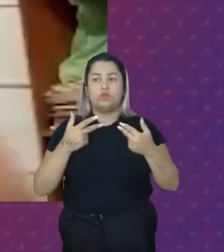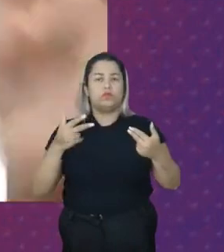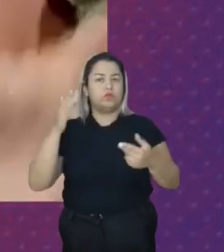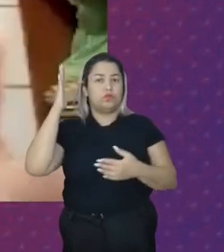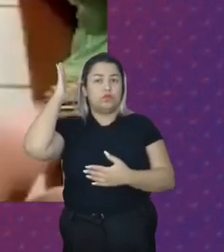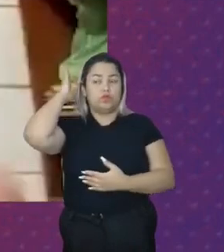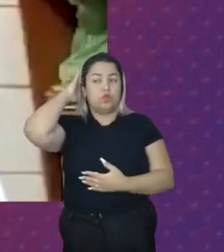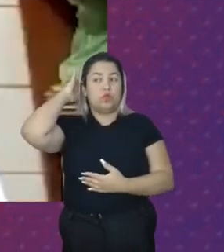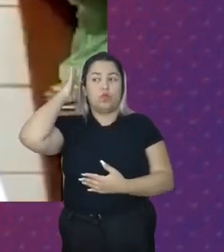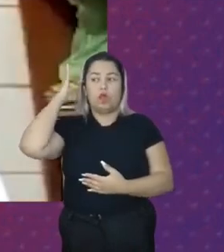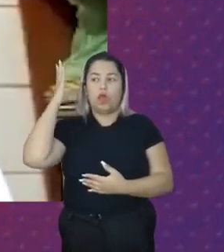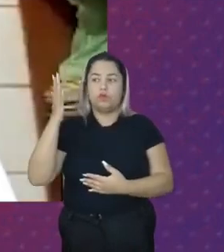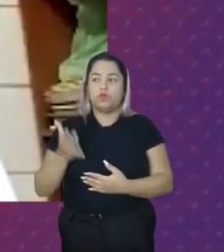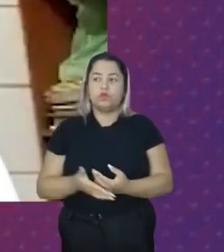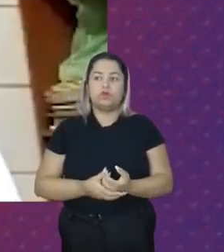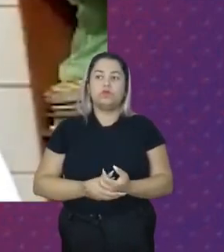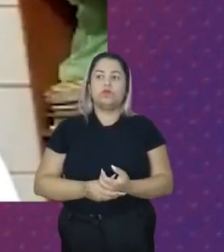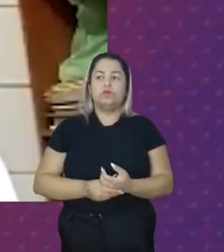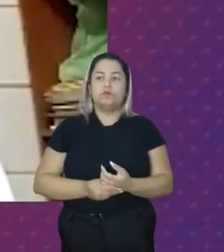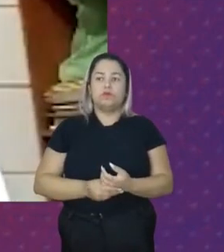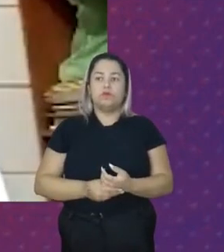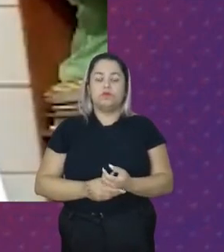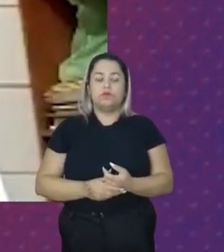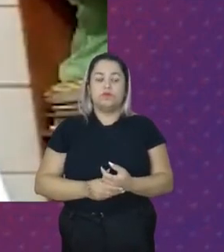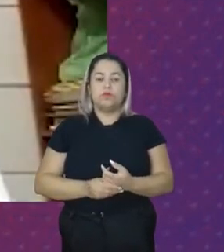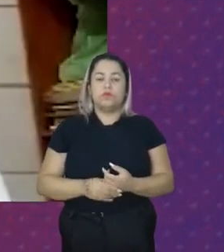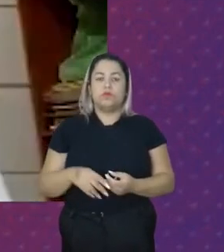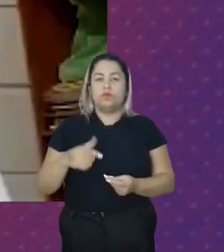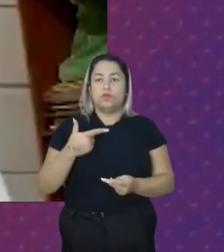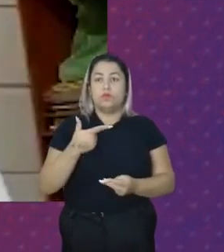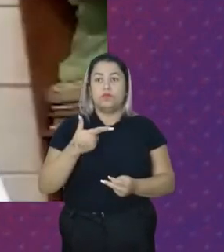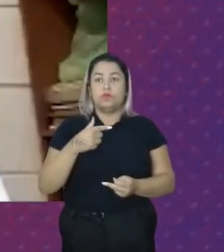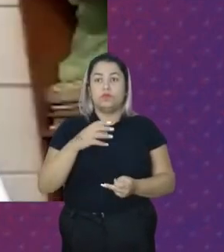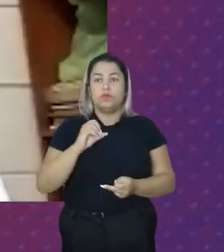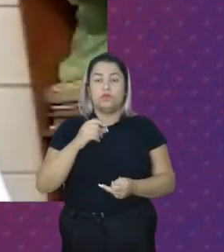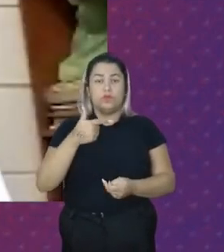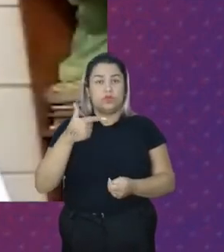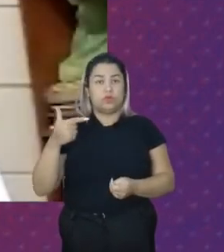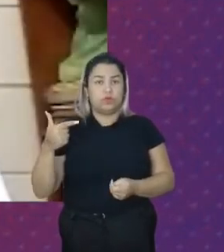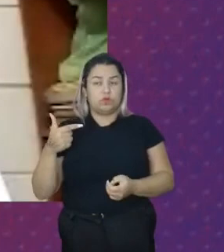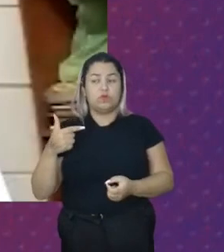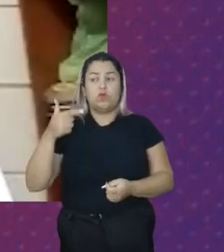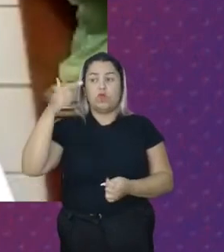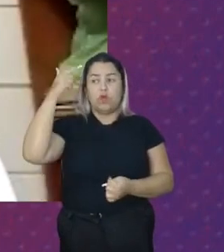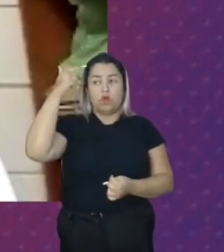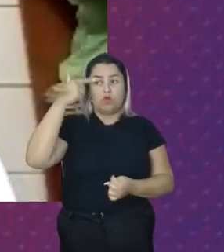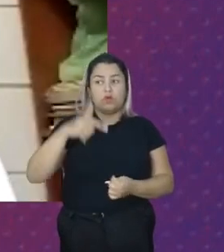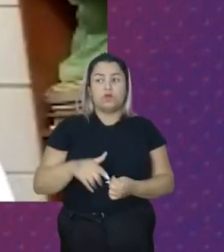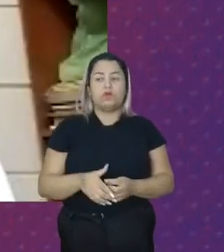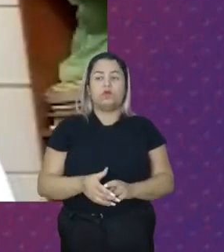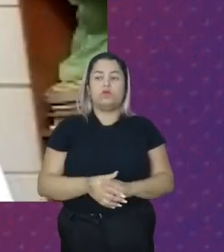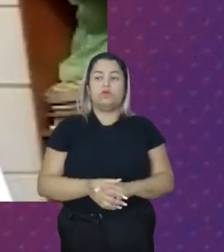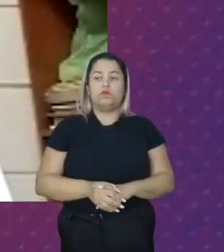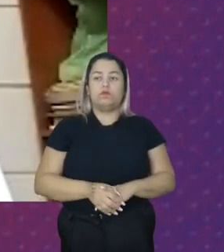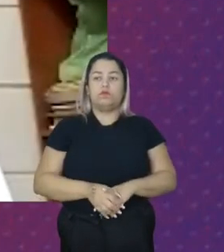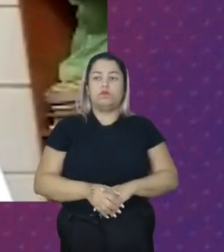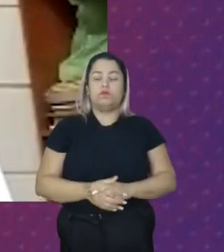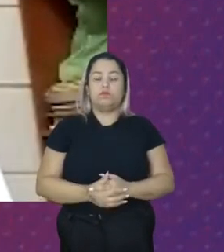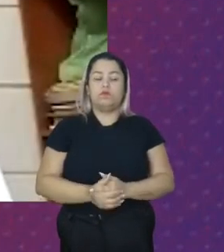Né Todo mundo sabe disso E aí Em 2022 A gente consegue Barrar Né